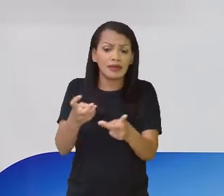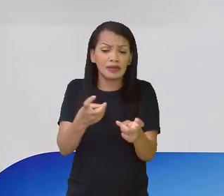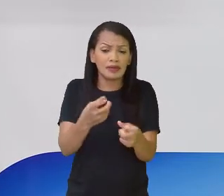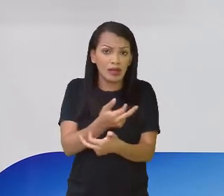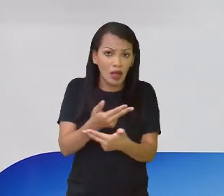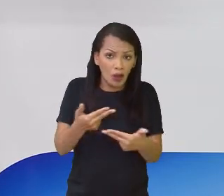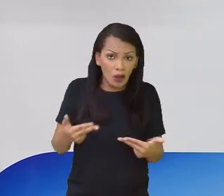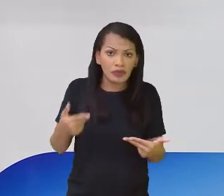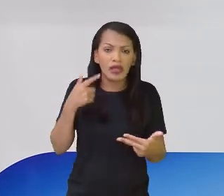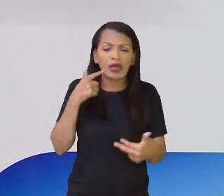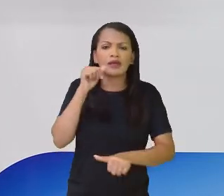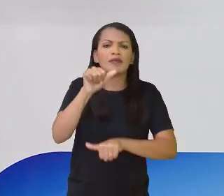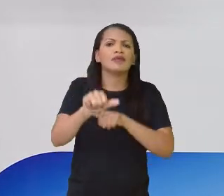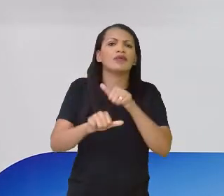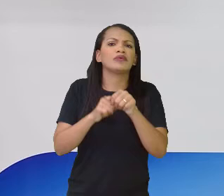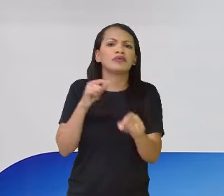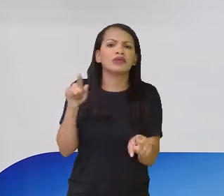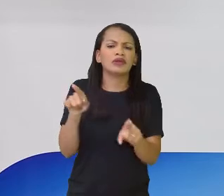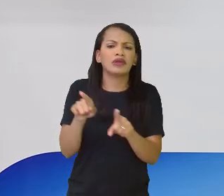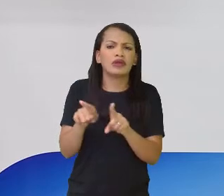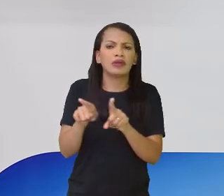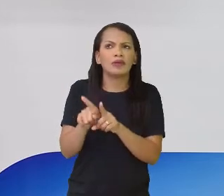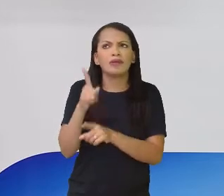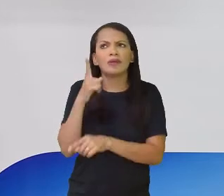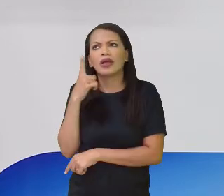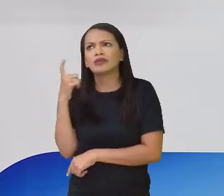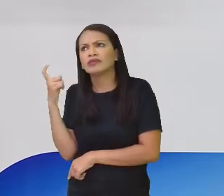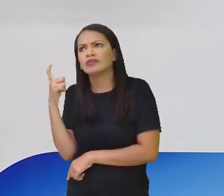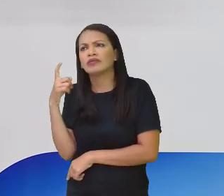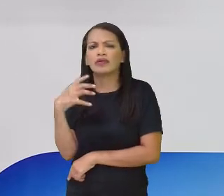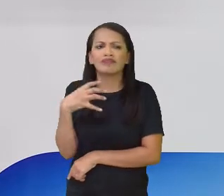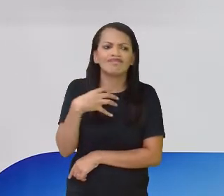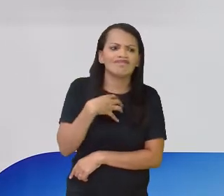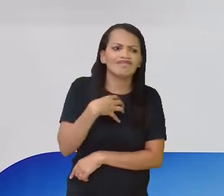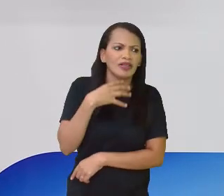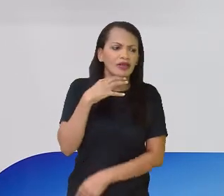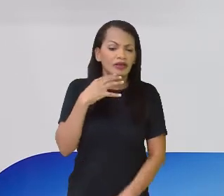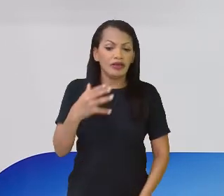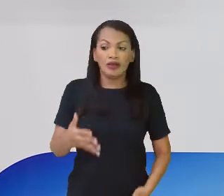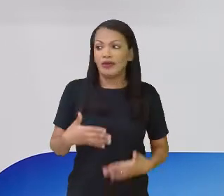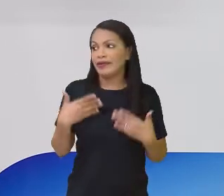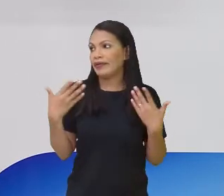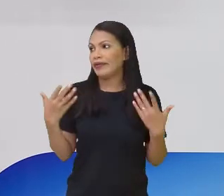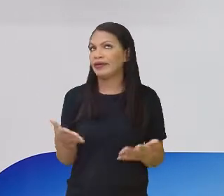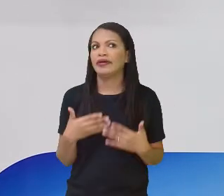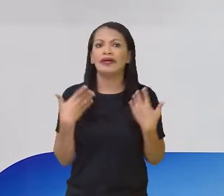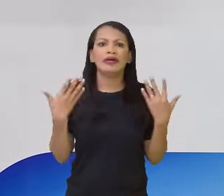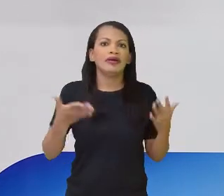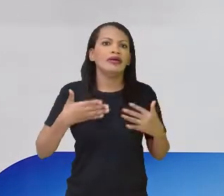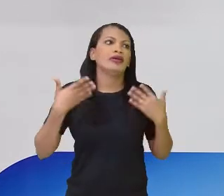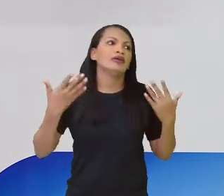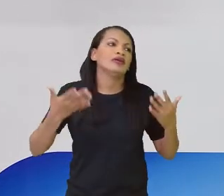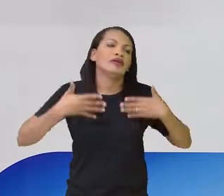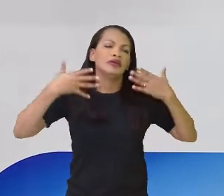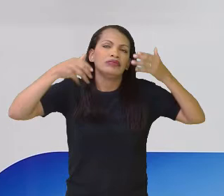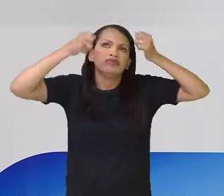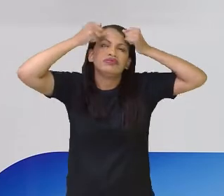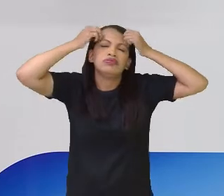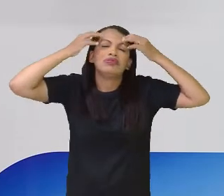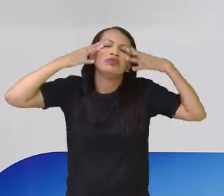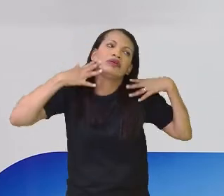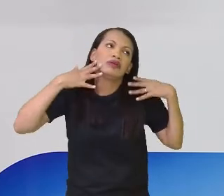junto com essa paisagem. Então, os sons, a sensação de calor, de frio, tudo que a gente vai